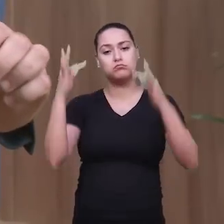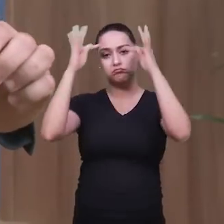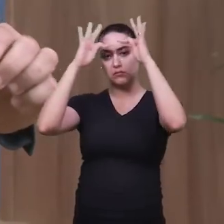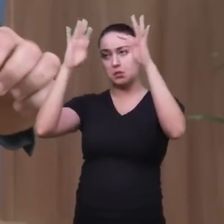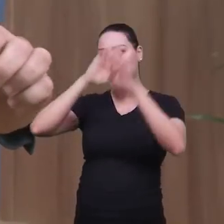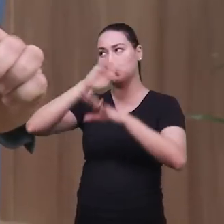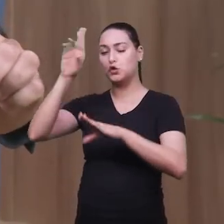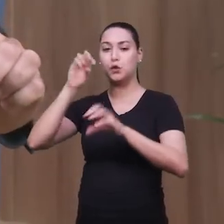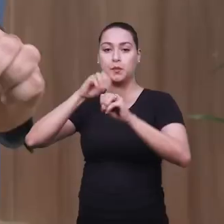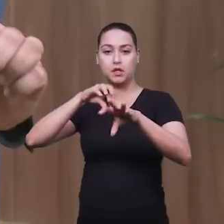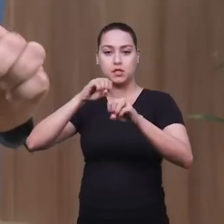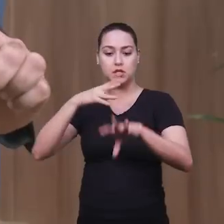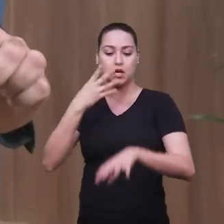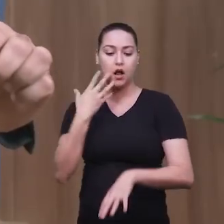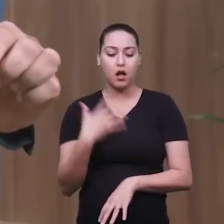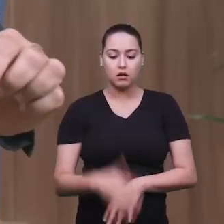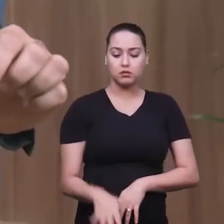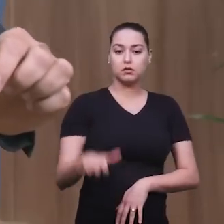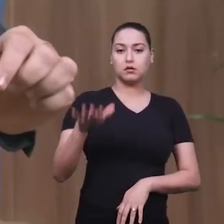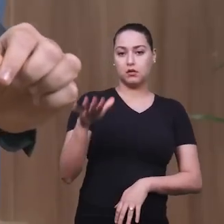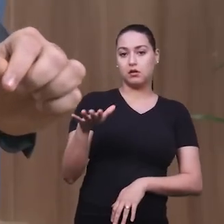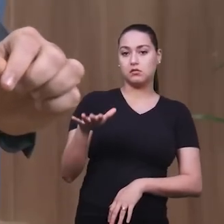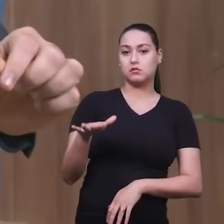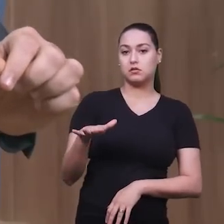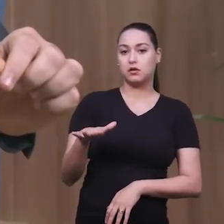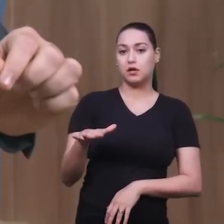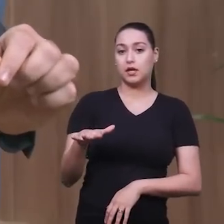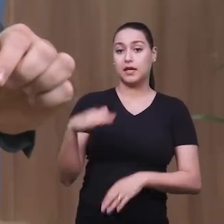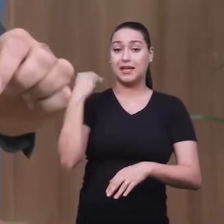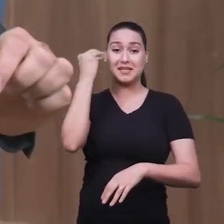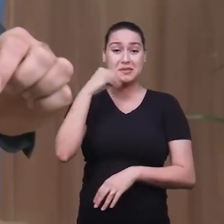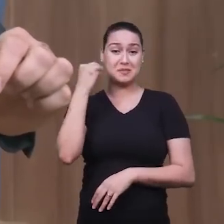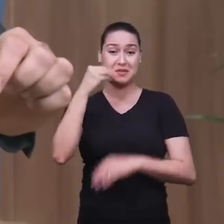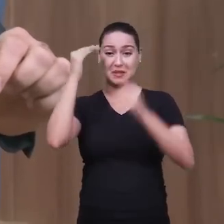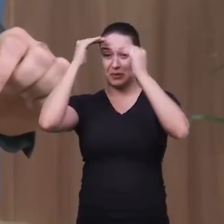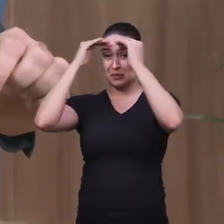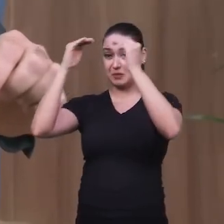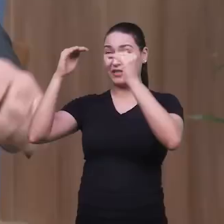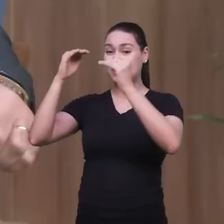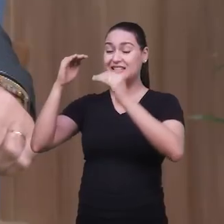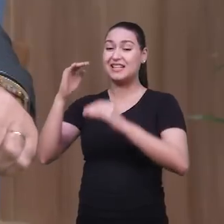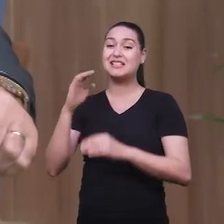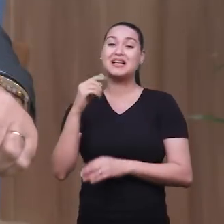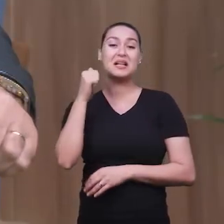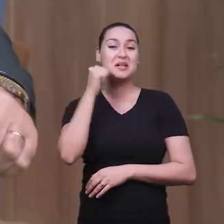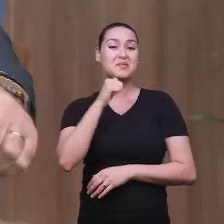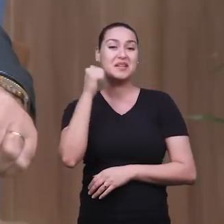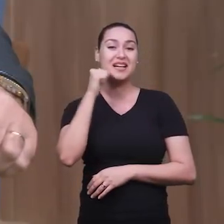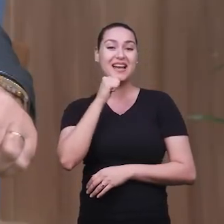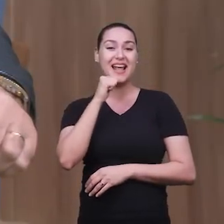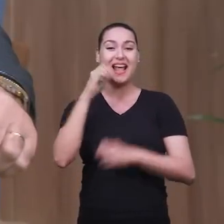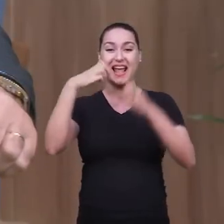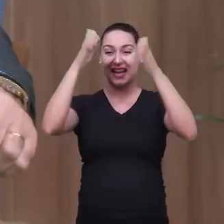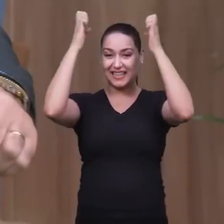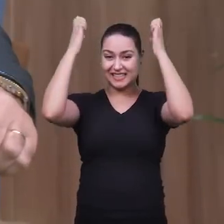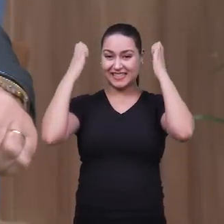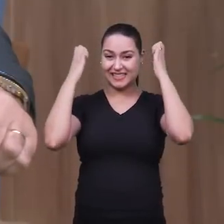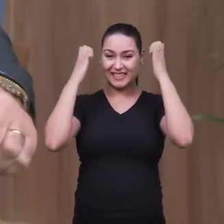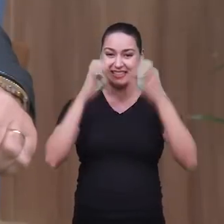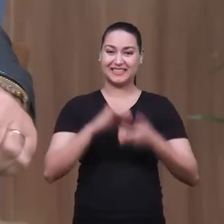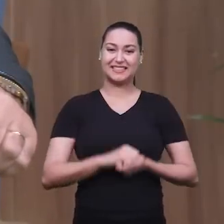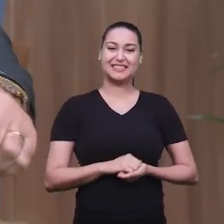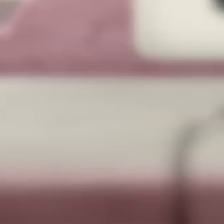A Educação dos Filhos no Temor do Senhor e vai usar como base a experiência de obediência